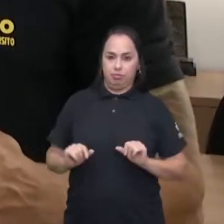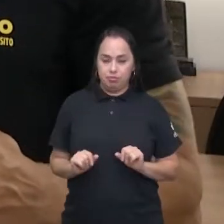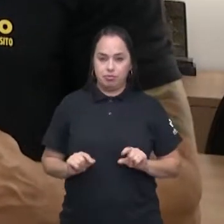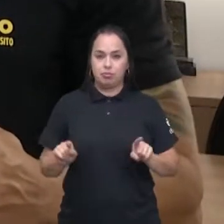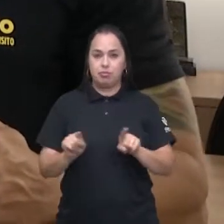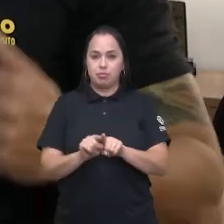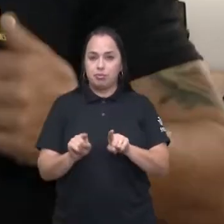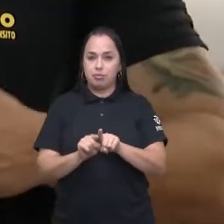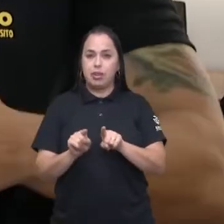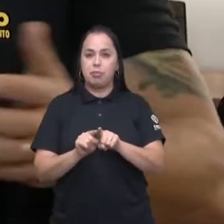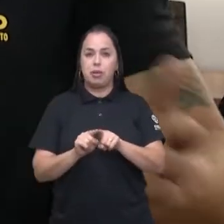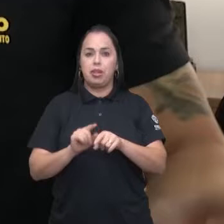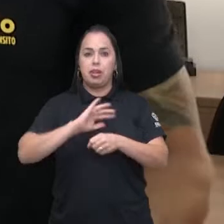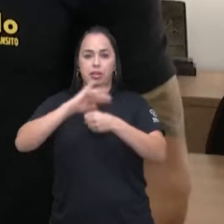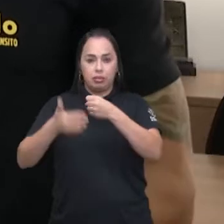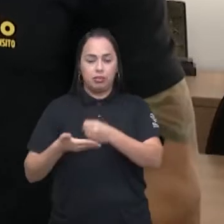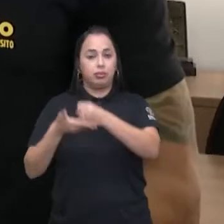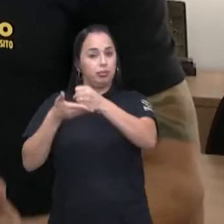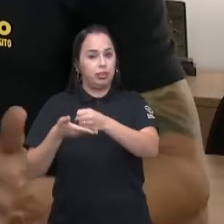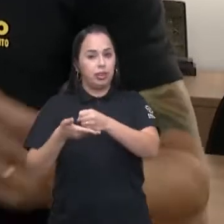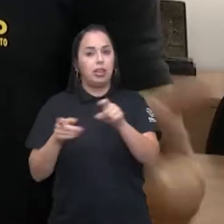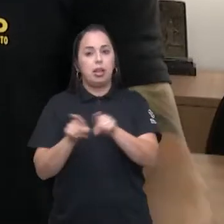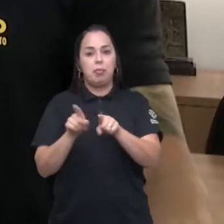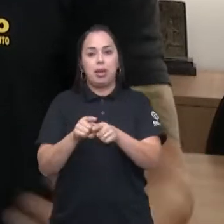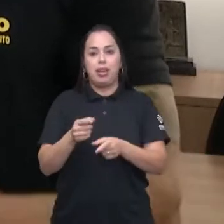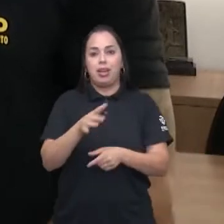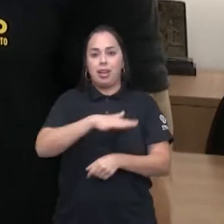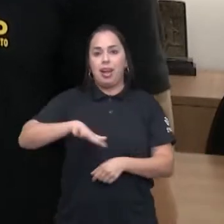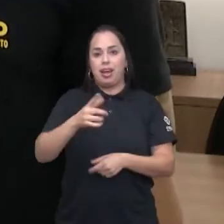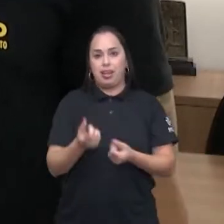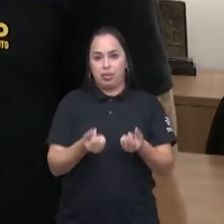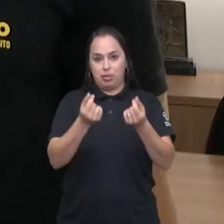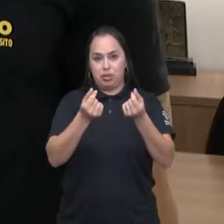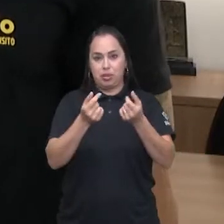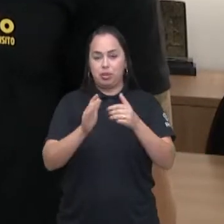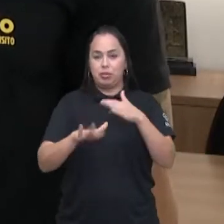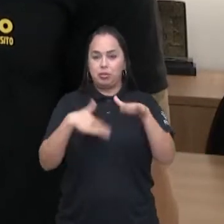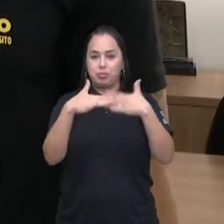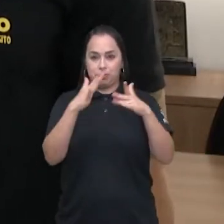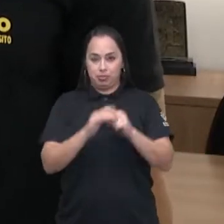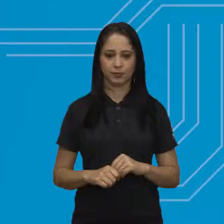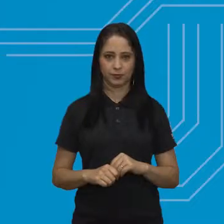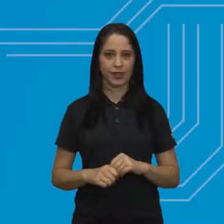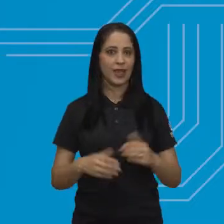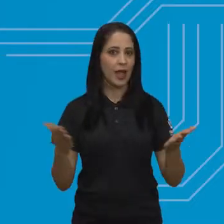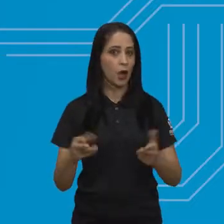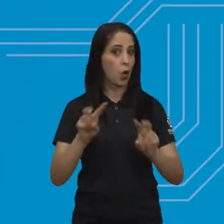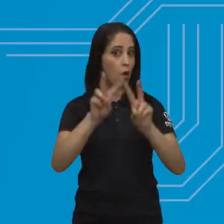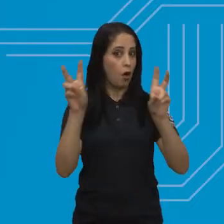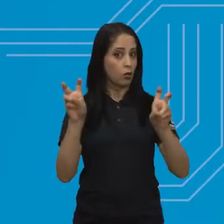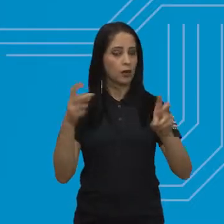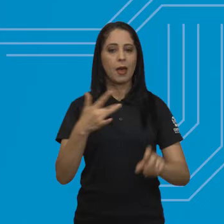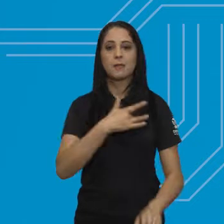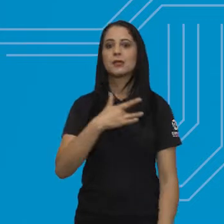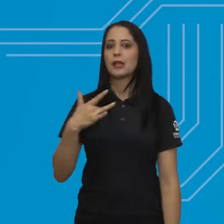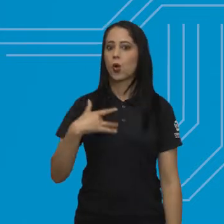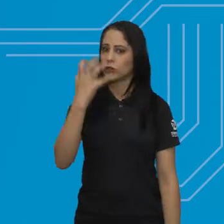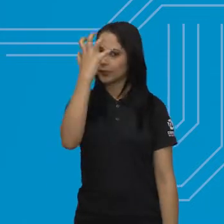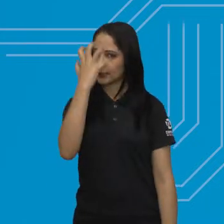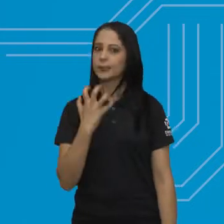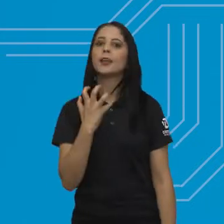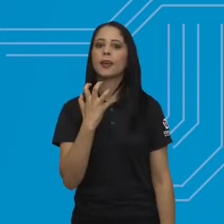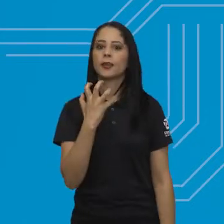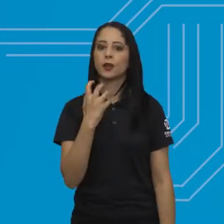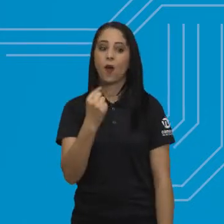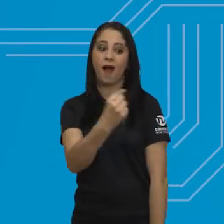motorista que opera esse tipo de veículo além de todo o benefício ambiental e econômico e isso pode gerar para cidade no futuro e agora a gente fala de saúde